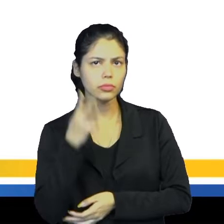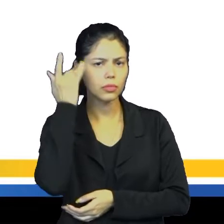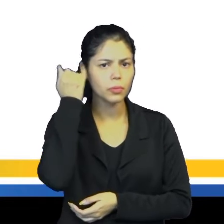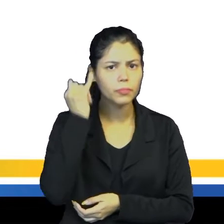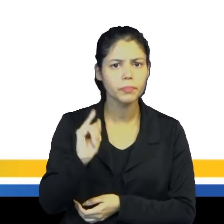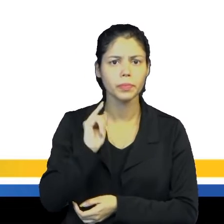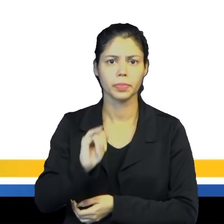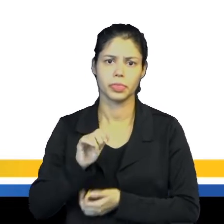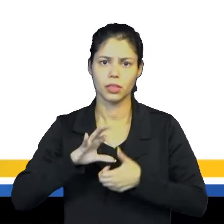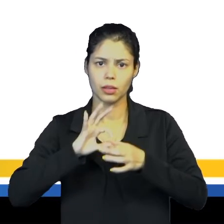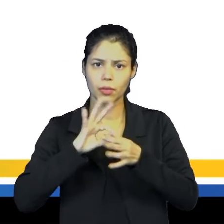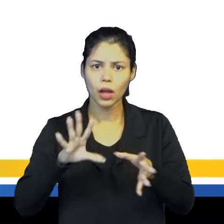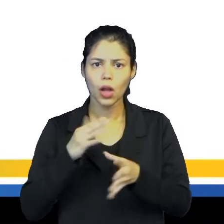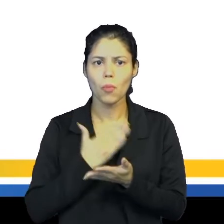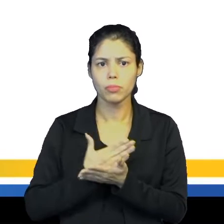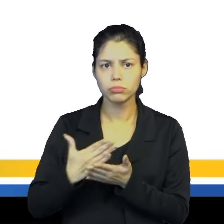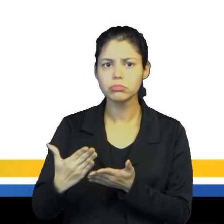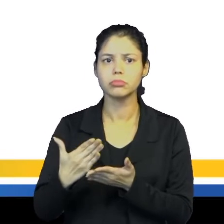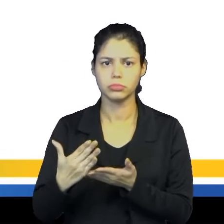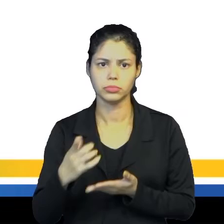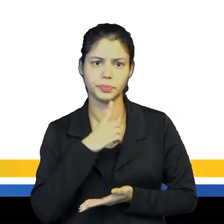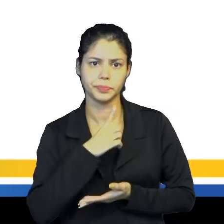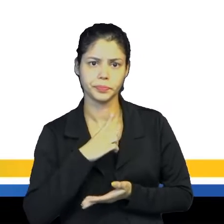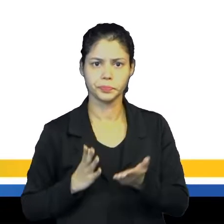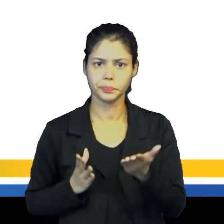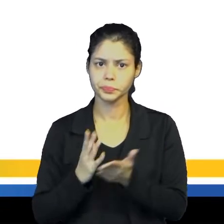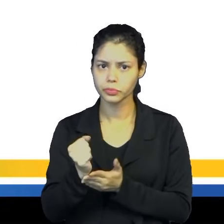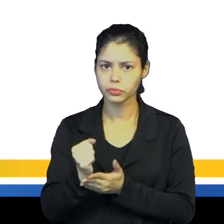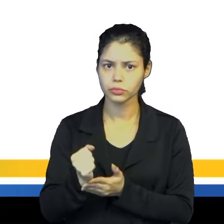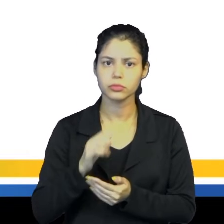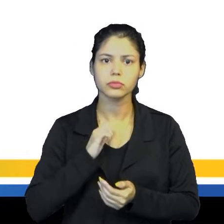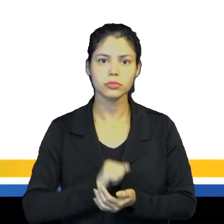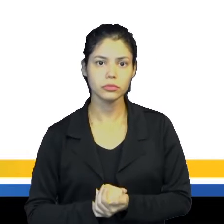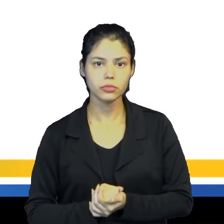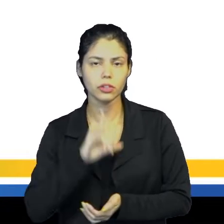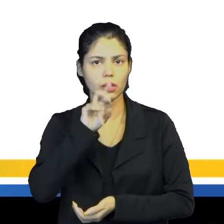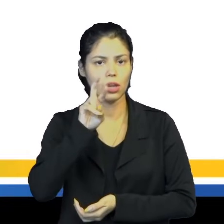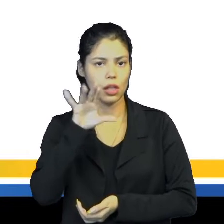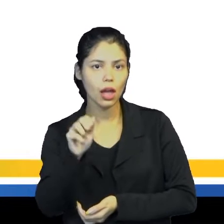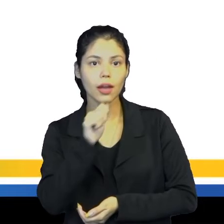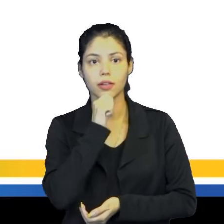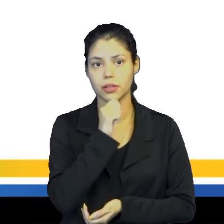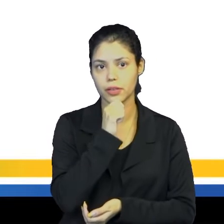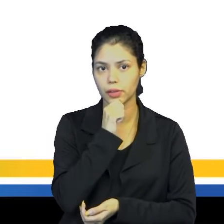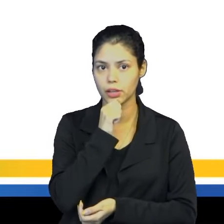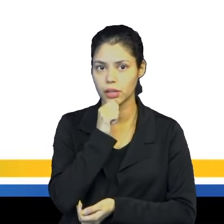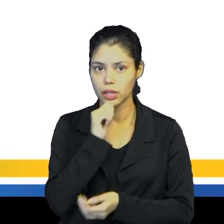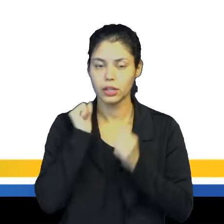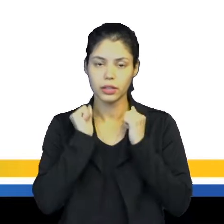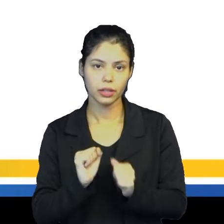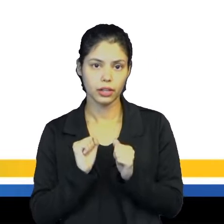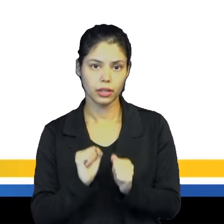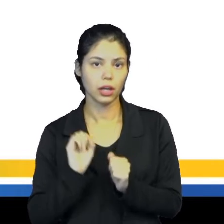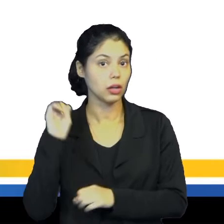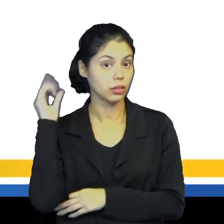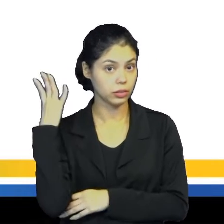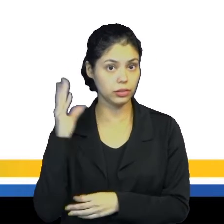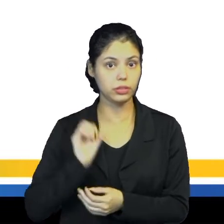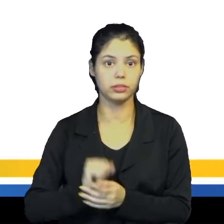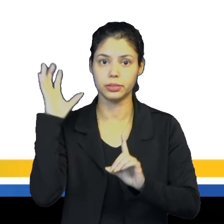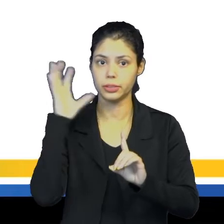como o liberalismo e a autonomia começaram a conquistar as elites crioulas. Além disso, podemos citar como causas